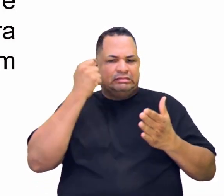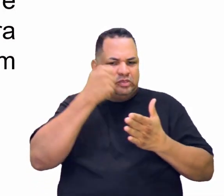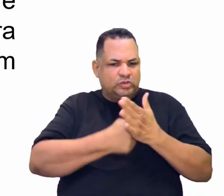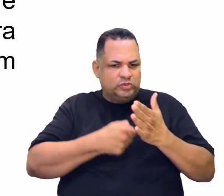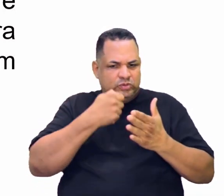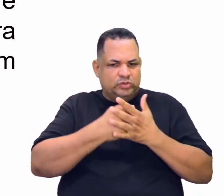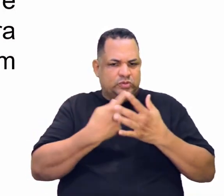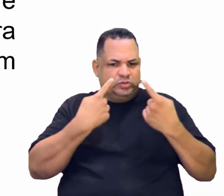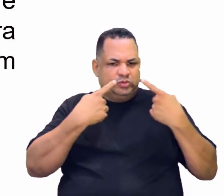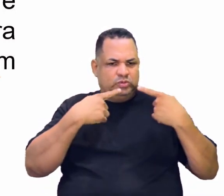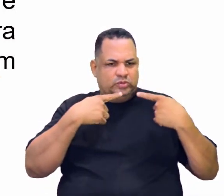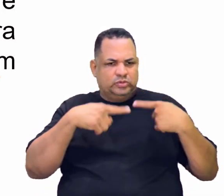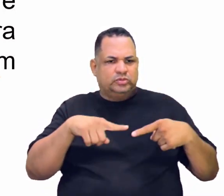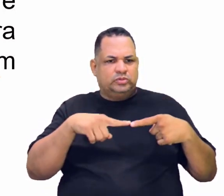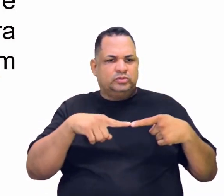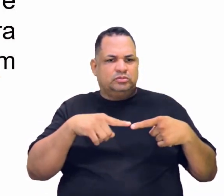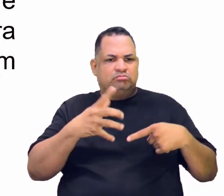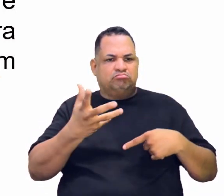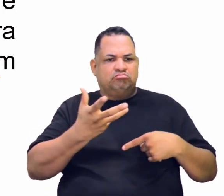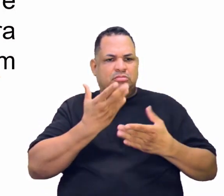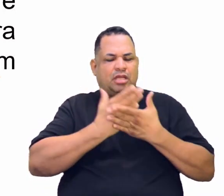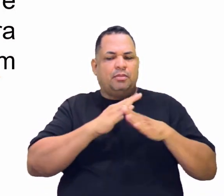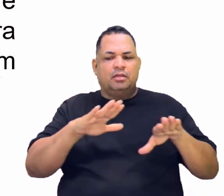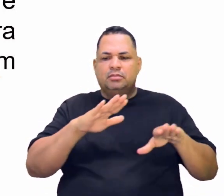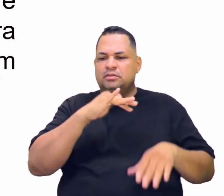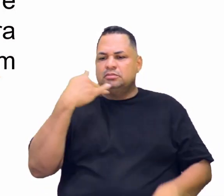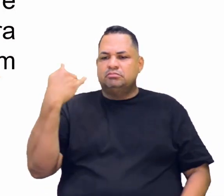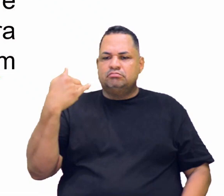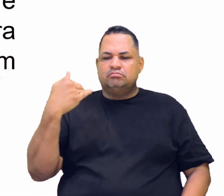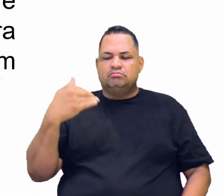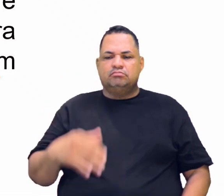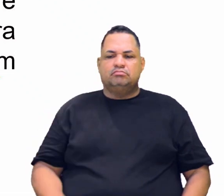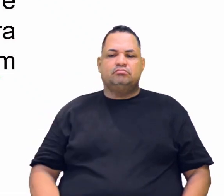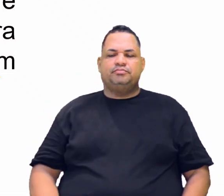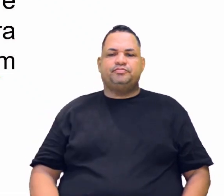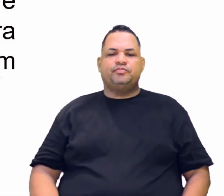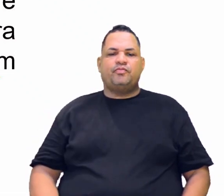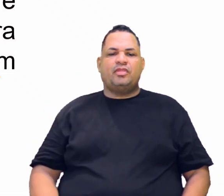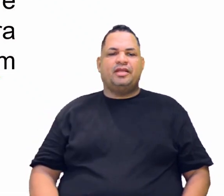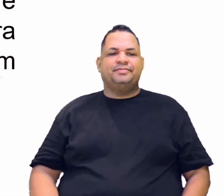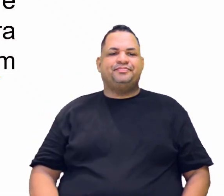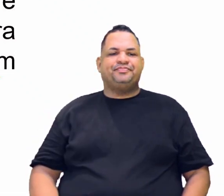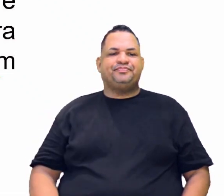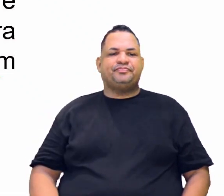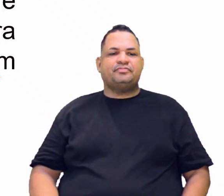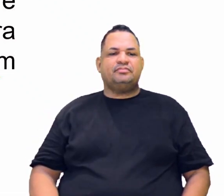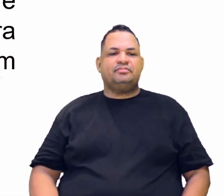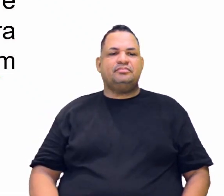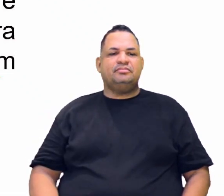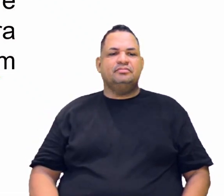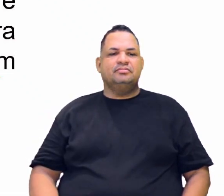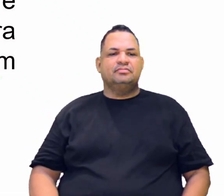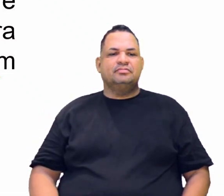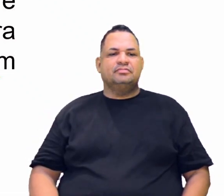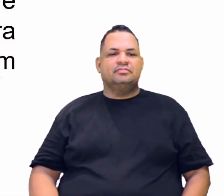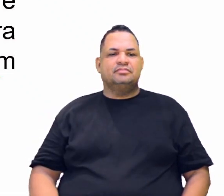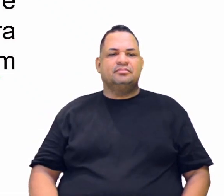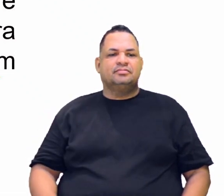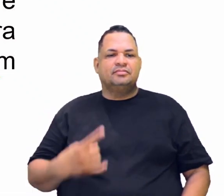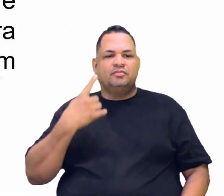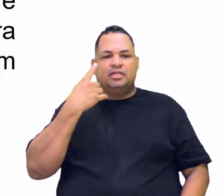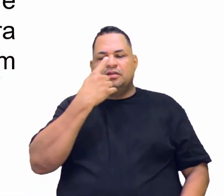resistiram contra os que queriam destruir. Eles colocavam esses enfeites,